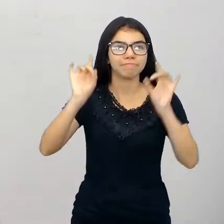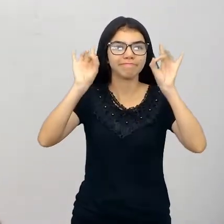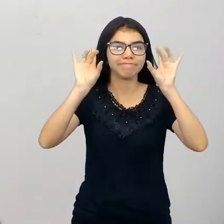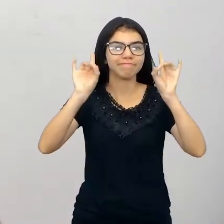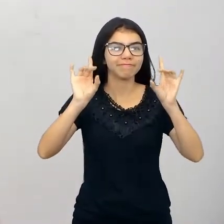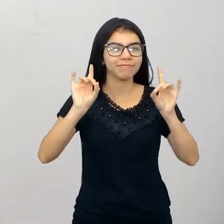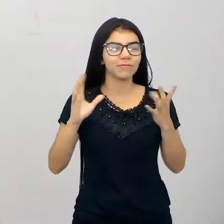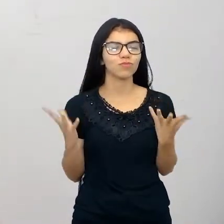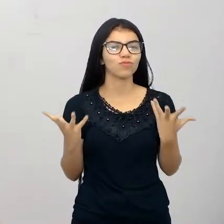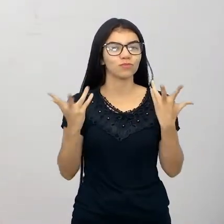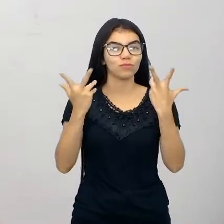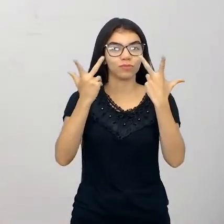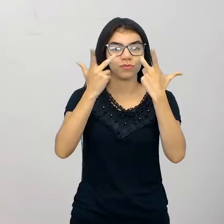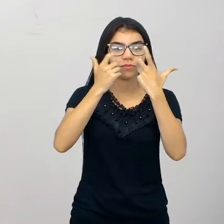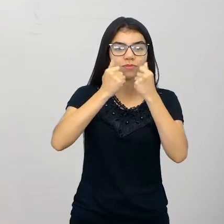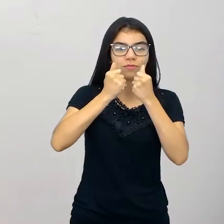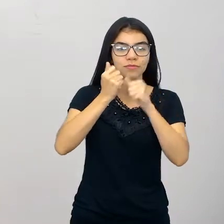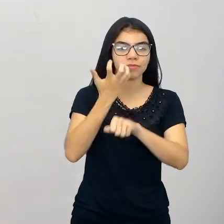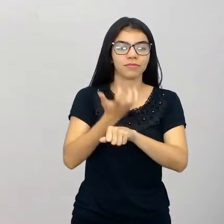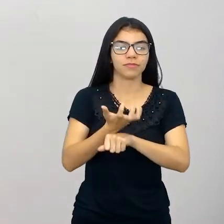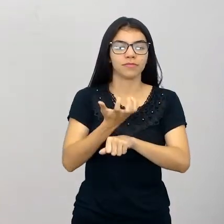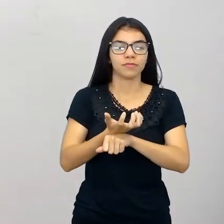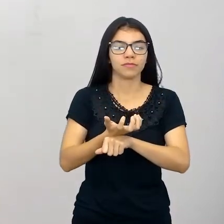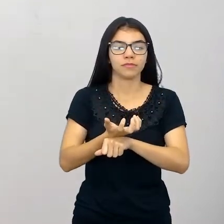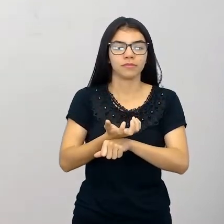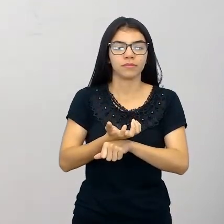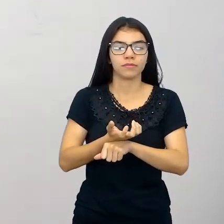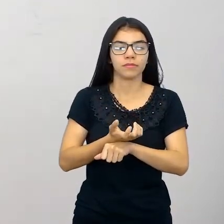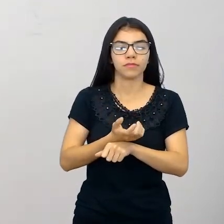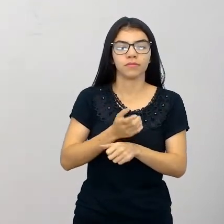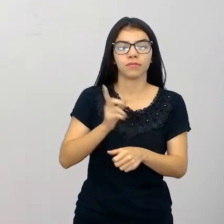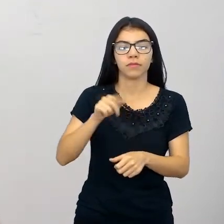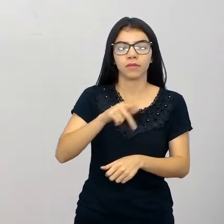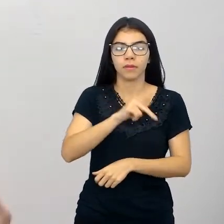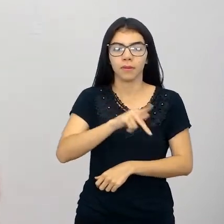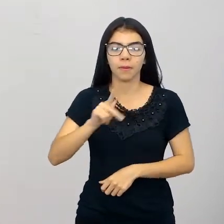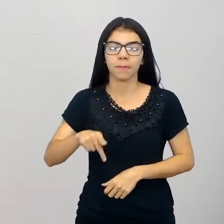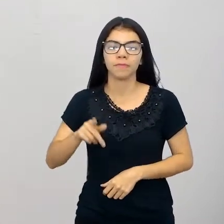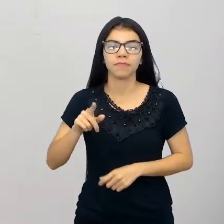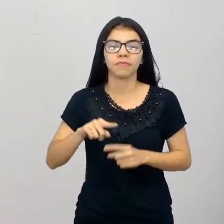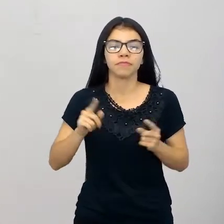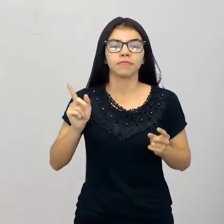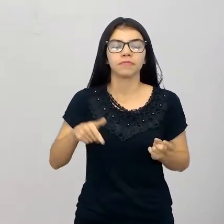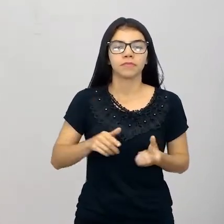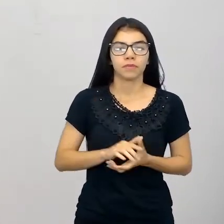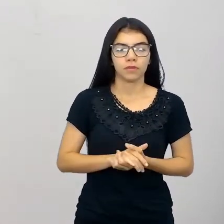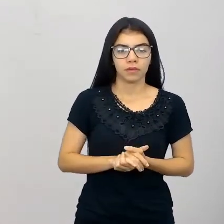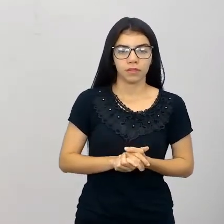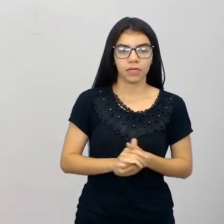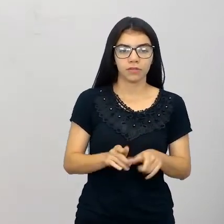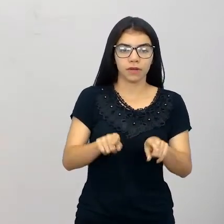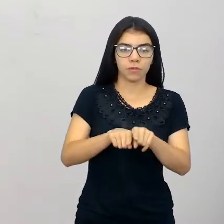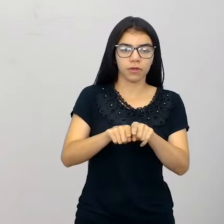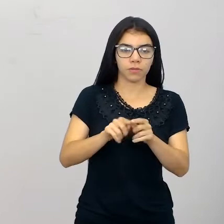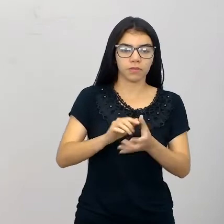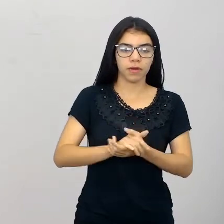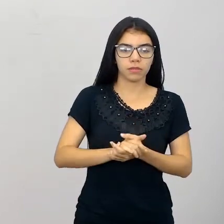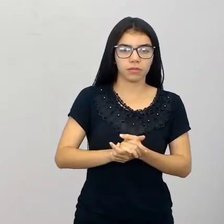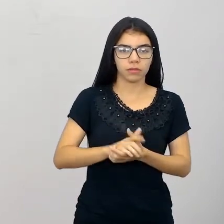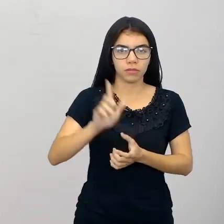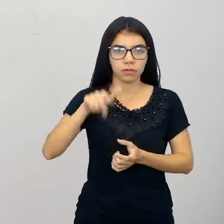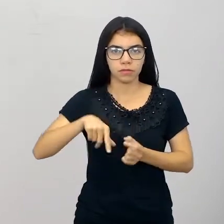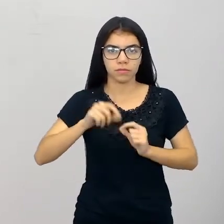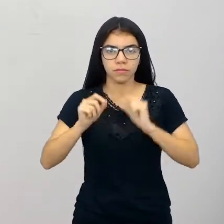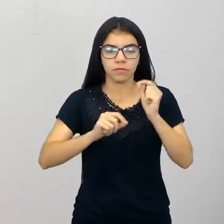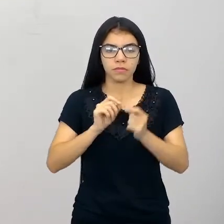mais maravilhosa deste componente que os demais professores não nos escutem, mas é mesmo, porque estamos nos momentos